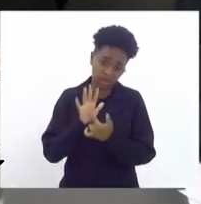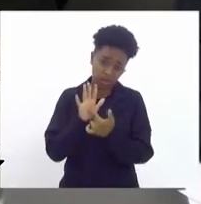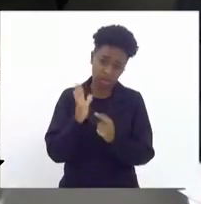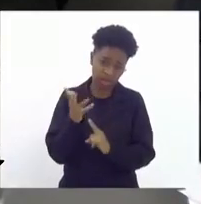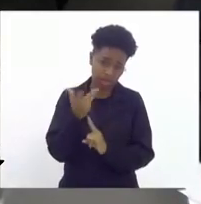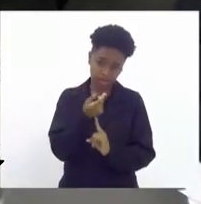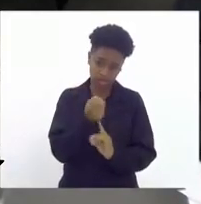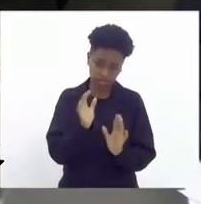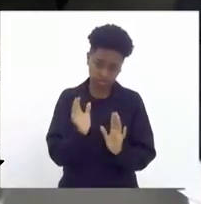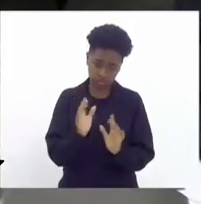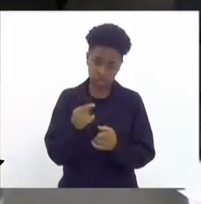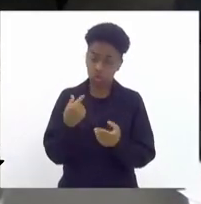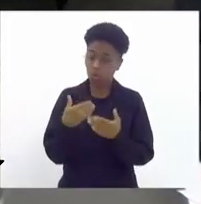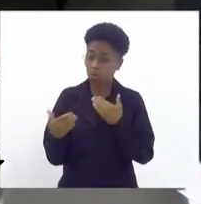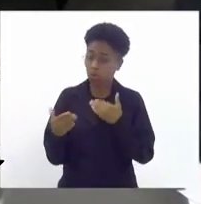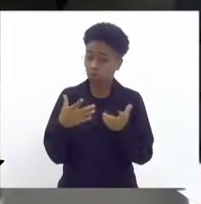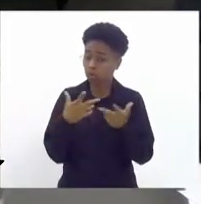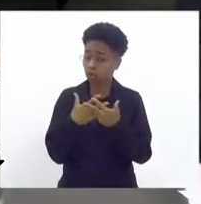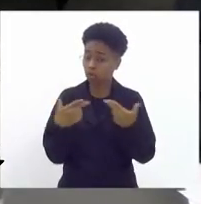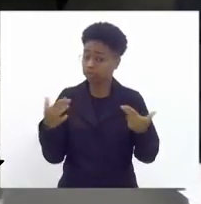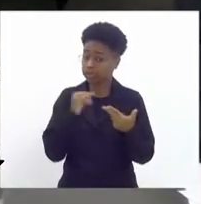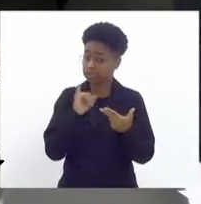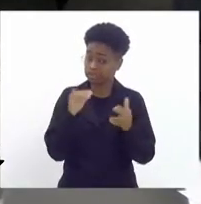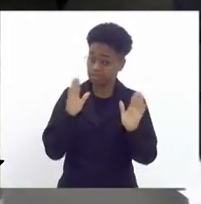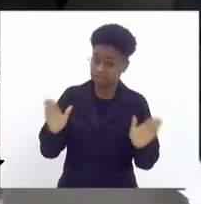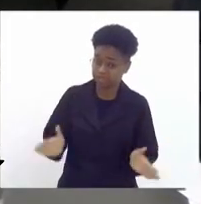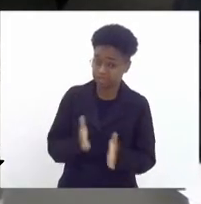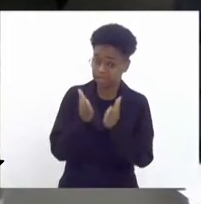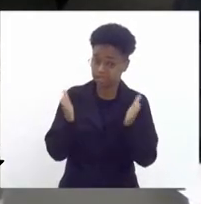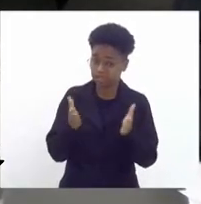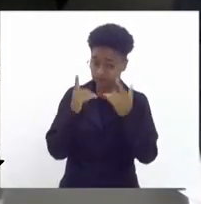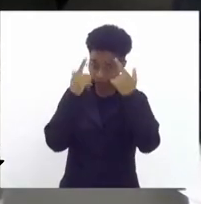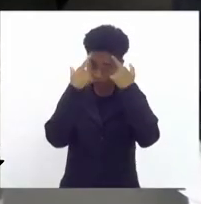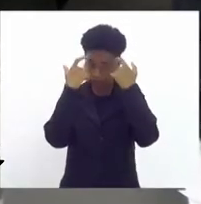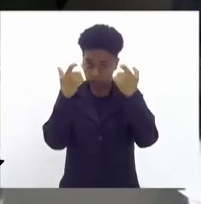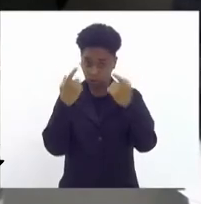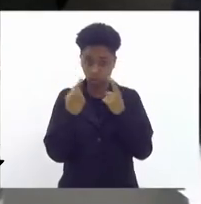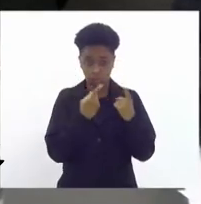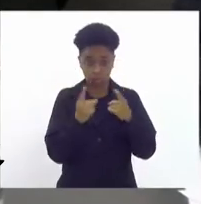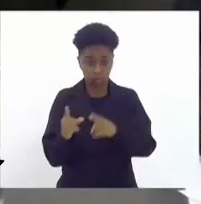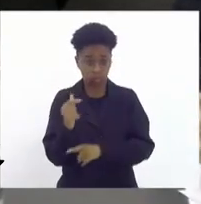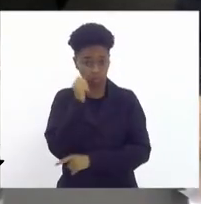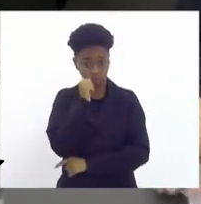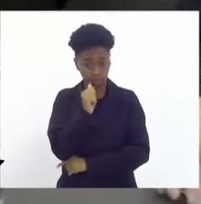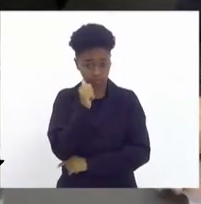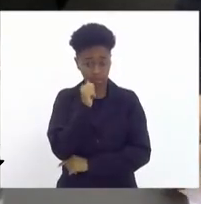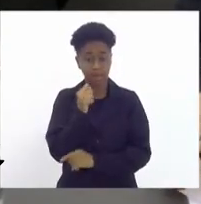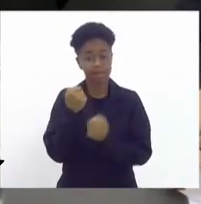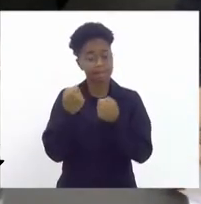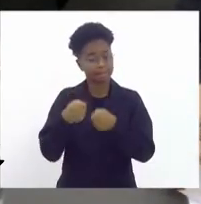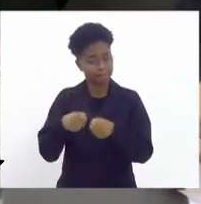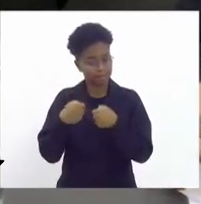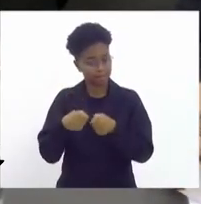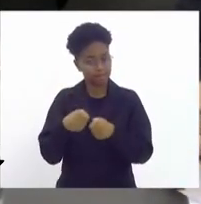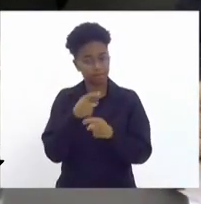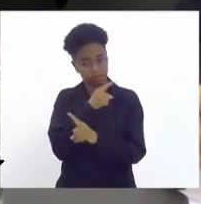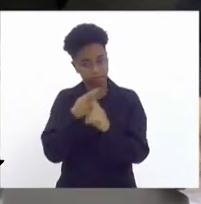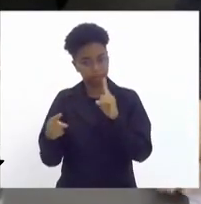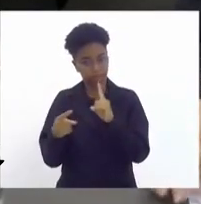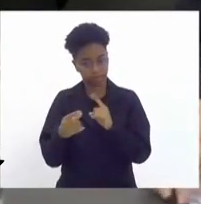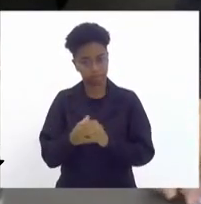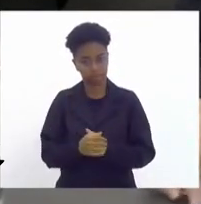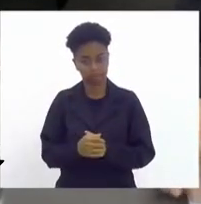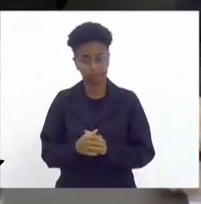né? Qualquer coisa que incentive a prática de violência contra as mulheres precisa ser coibido.